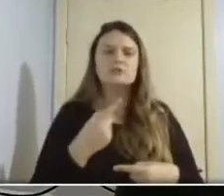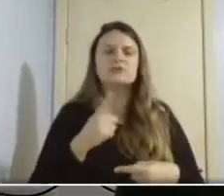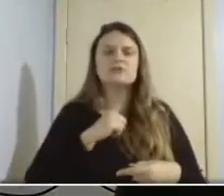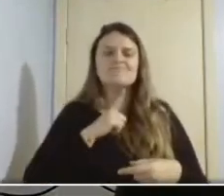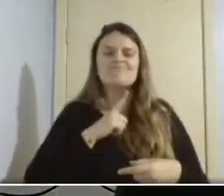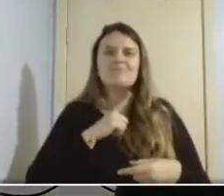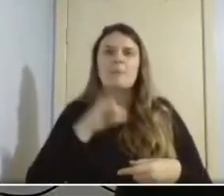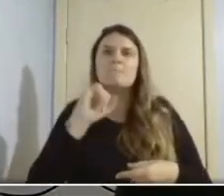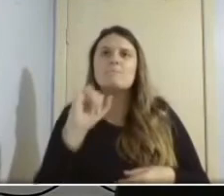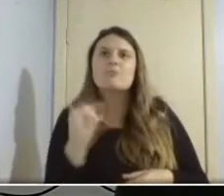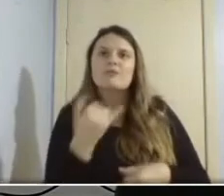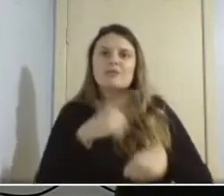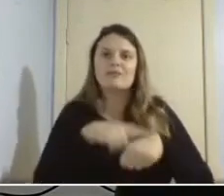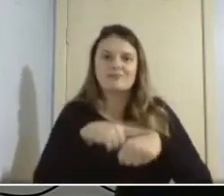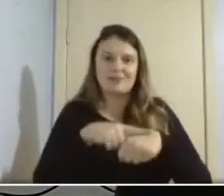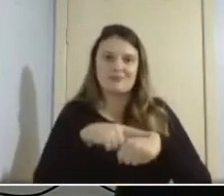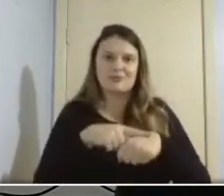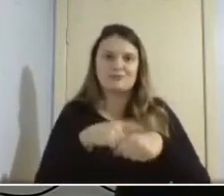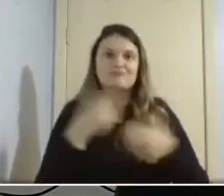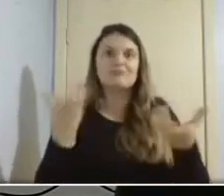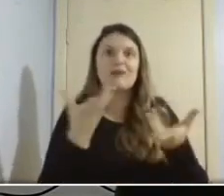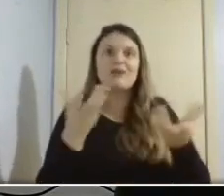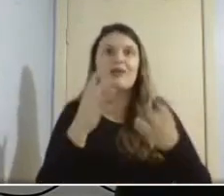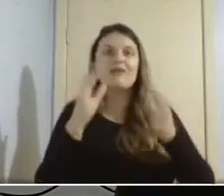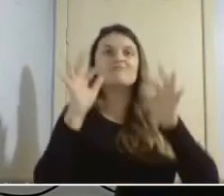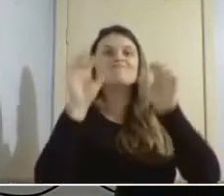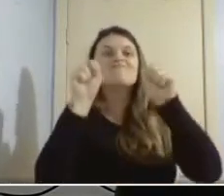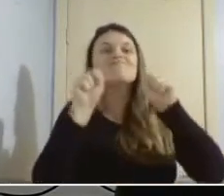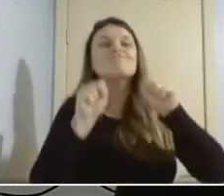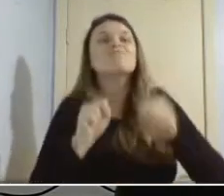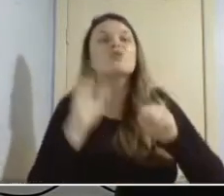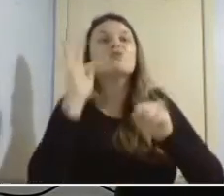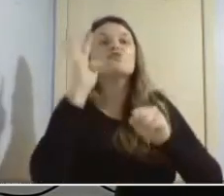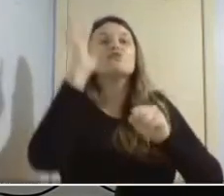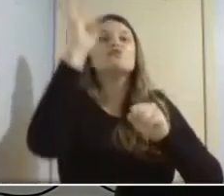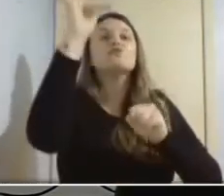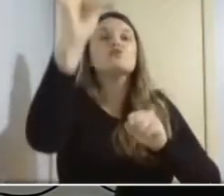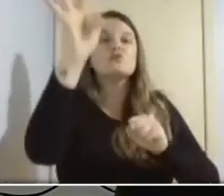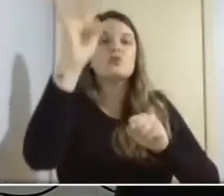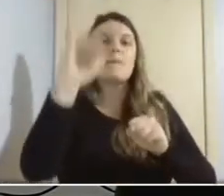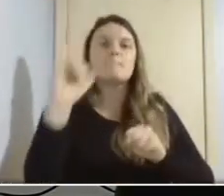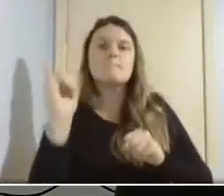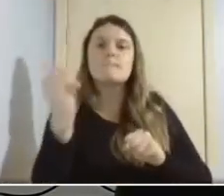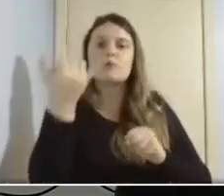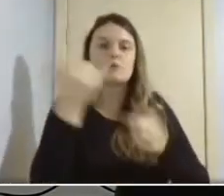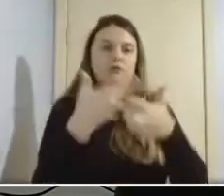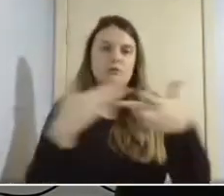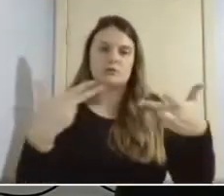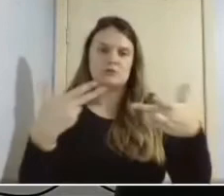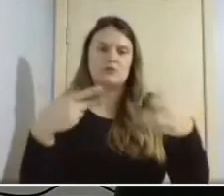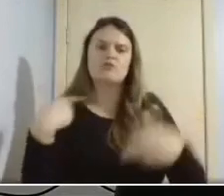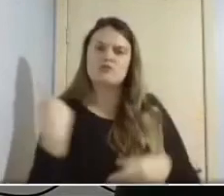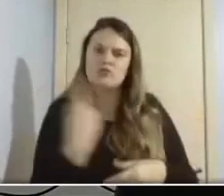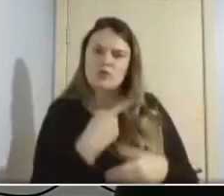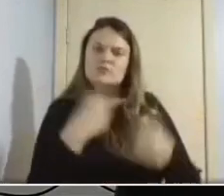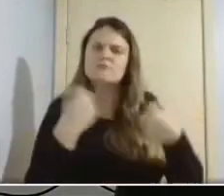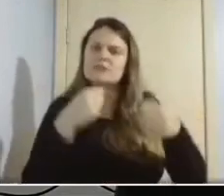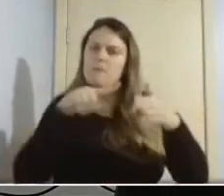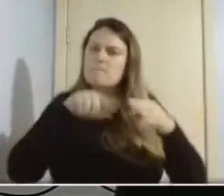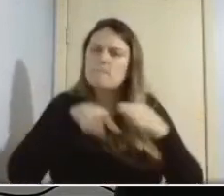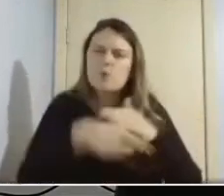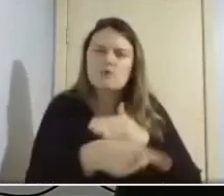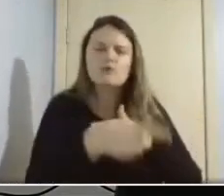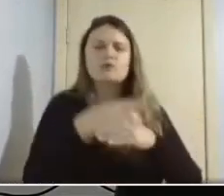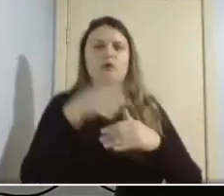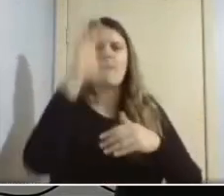leva a realmente a nos especializarmos, a nos aprofundarmos, a nos vivermos